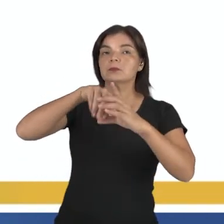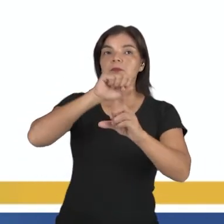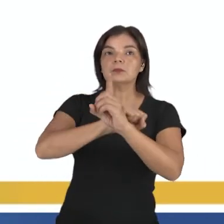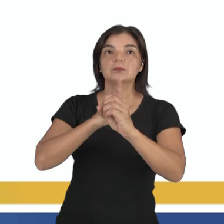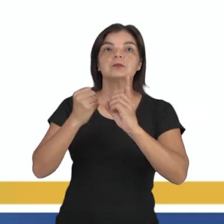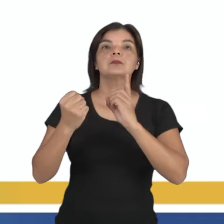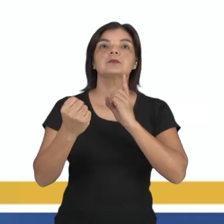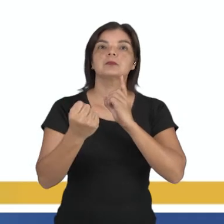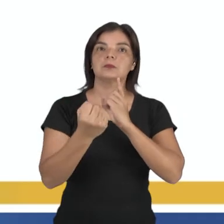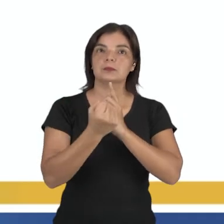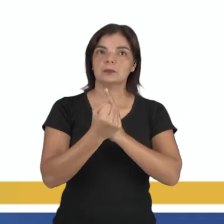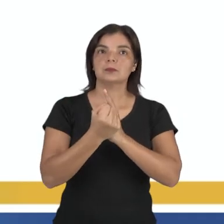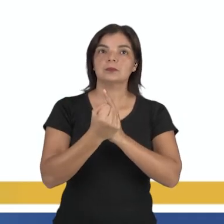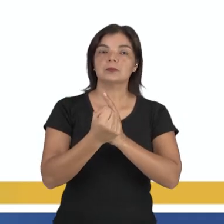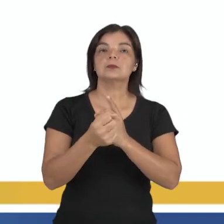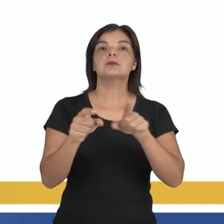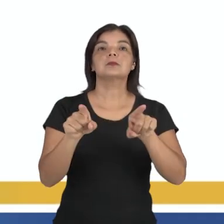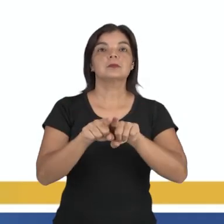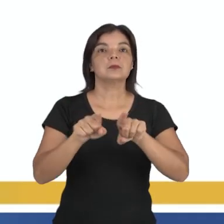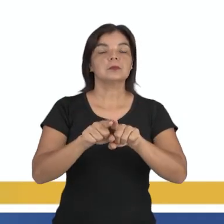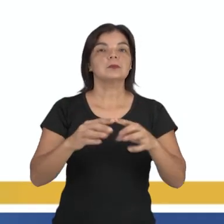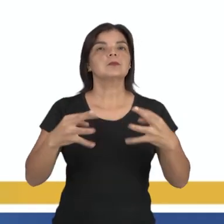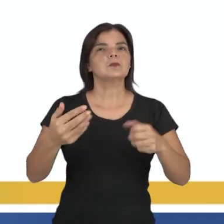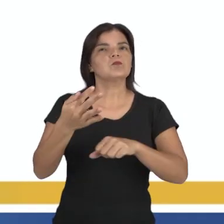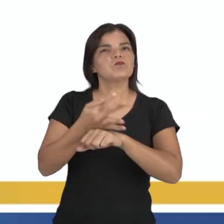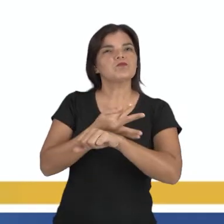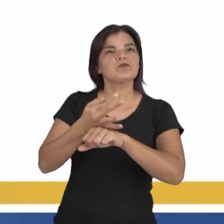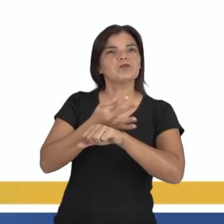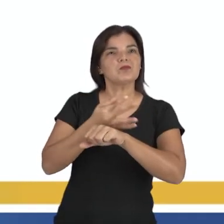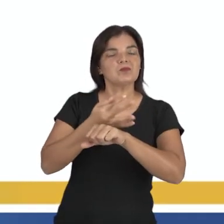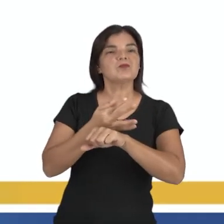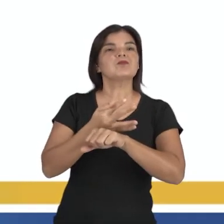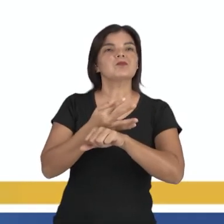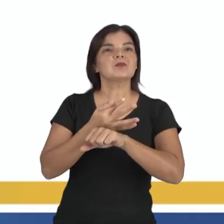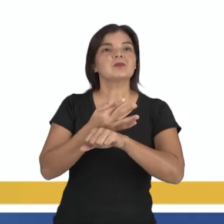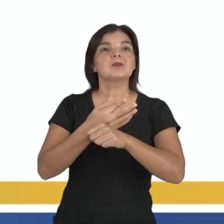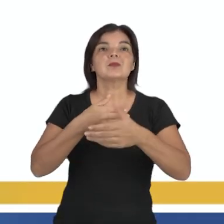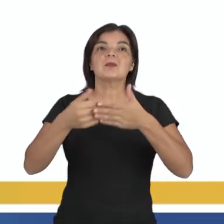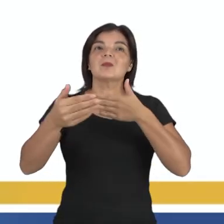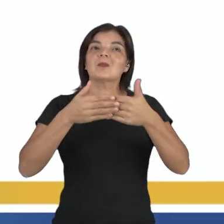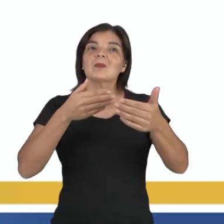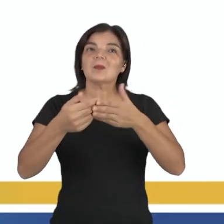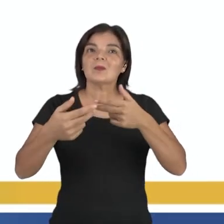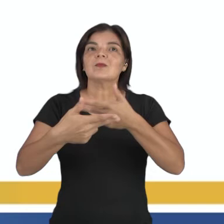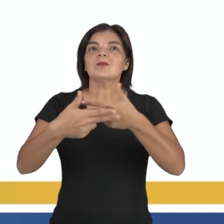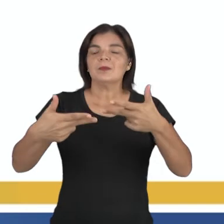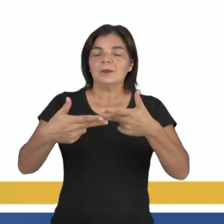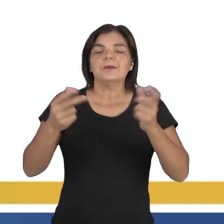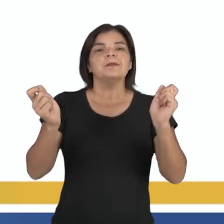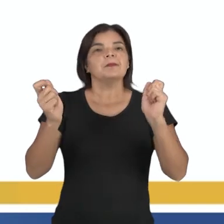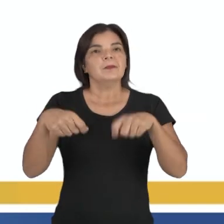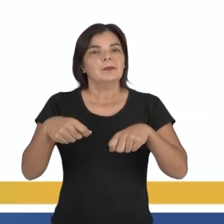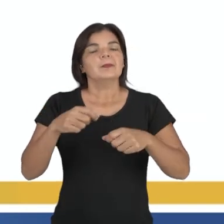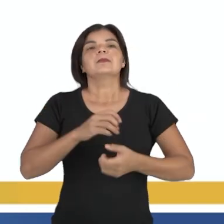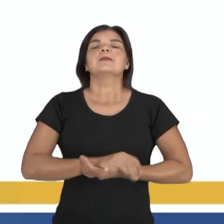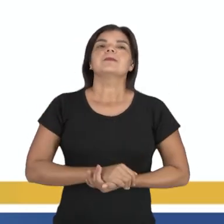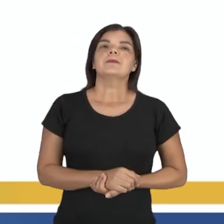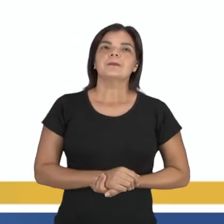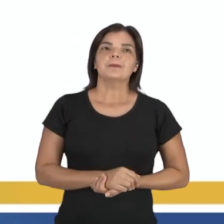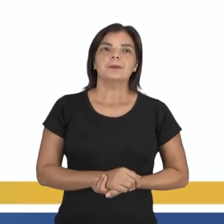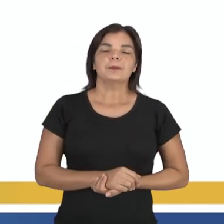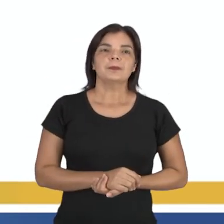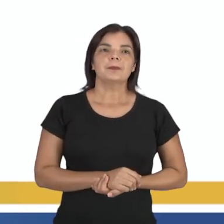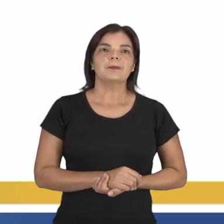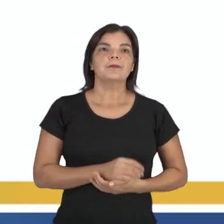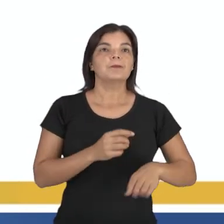vontade dentro de uma relação social, ainda contra toda resistência e qualquer que seja o fundamento